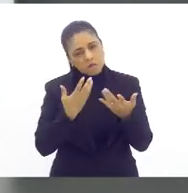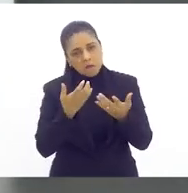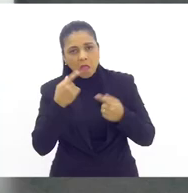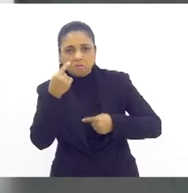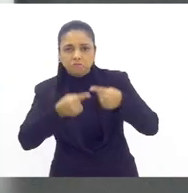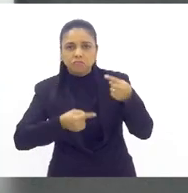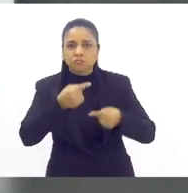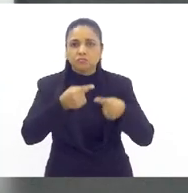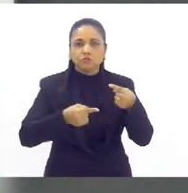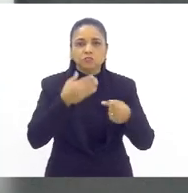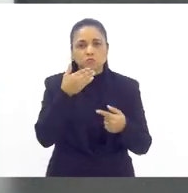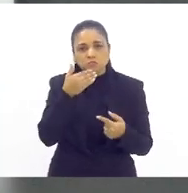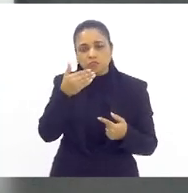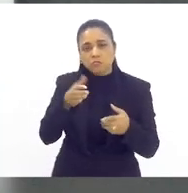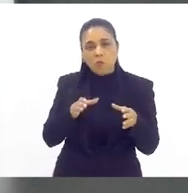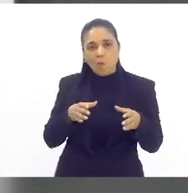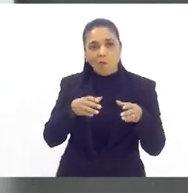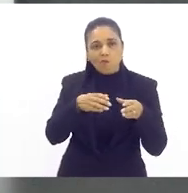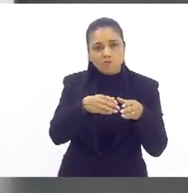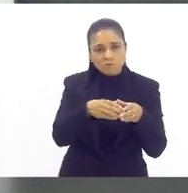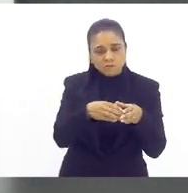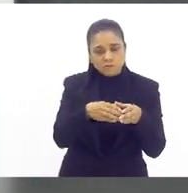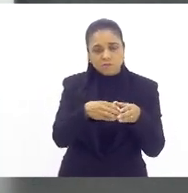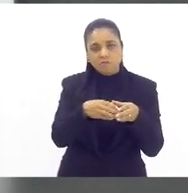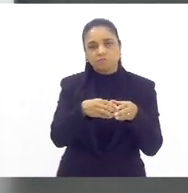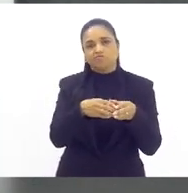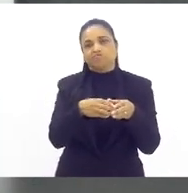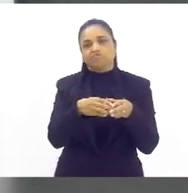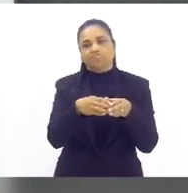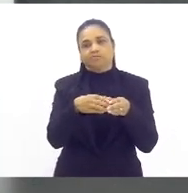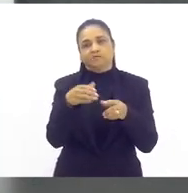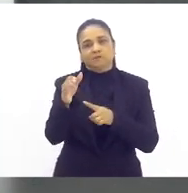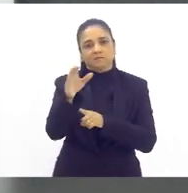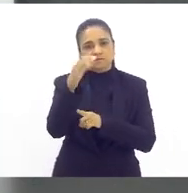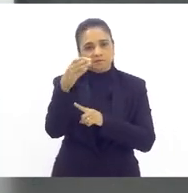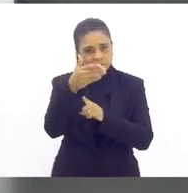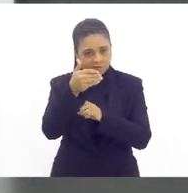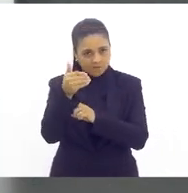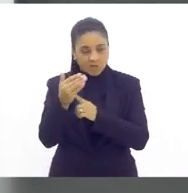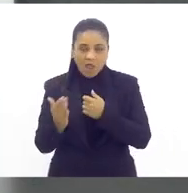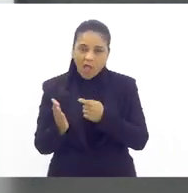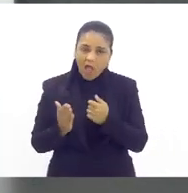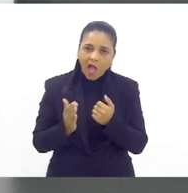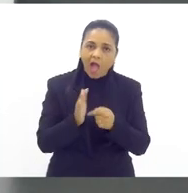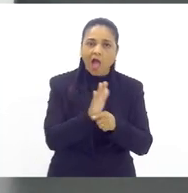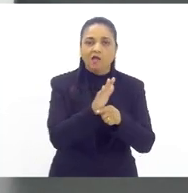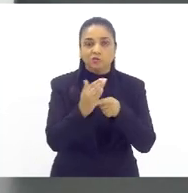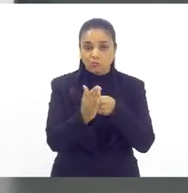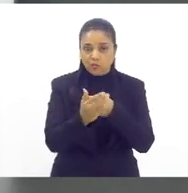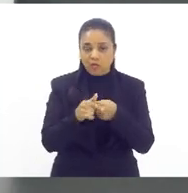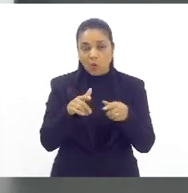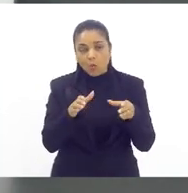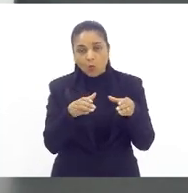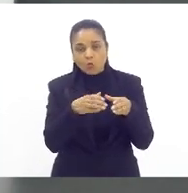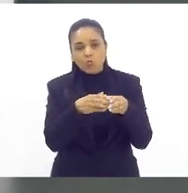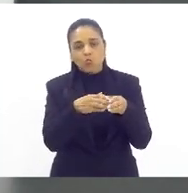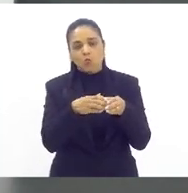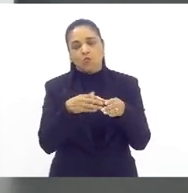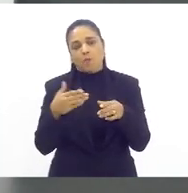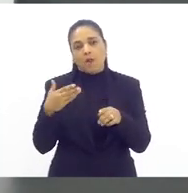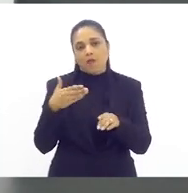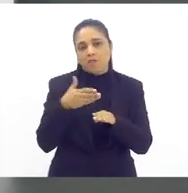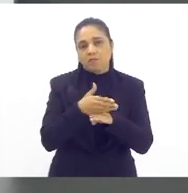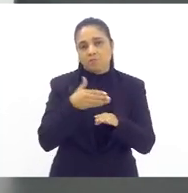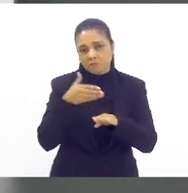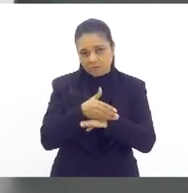nós estamos pedindo aqui a comissão que possa né nos ajudar a participar do grupo de trabalho que